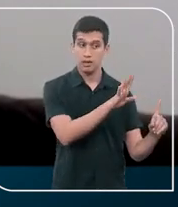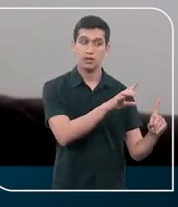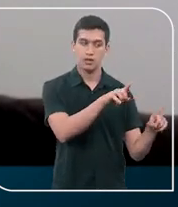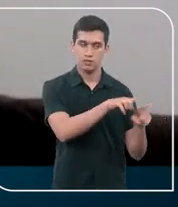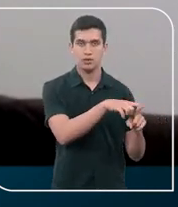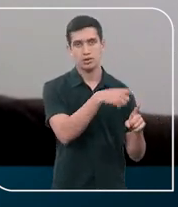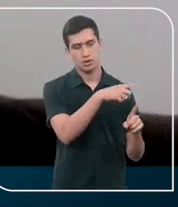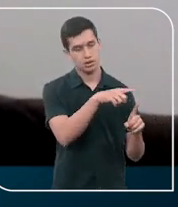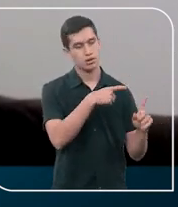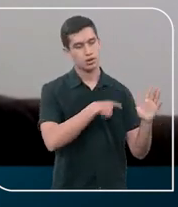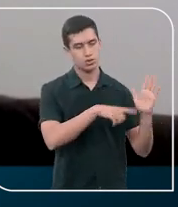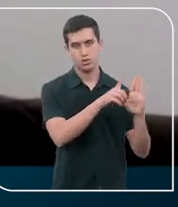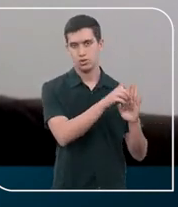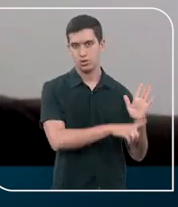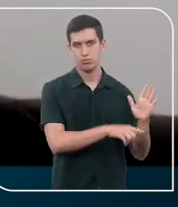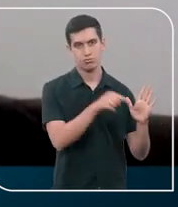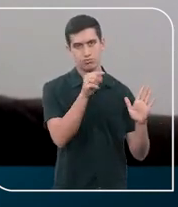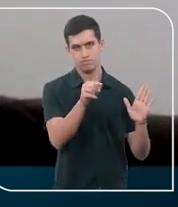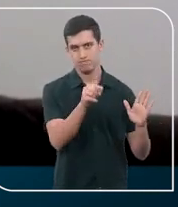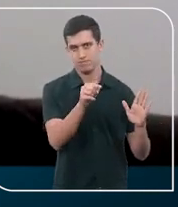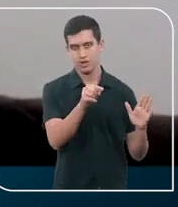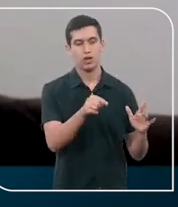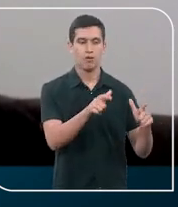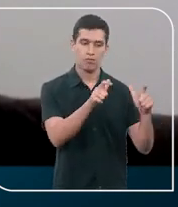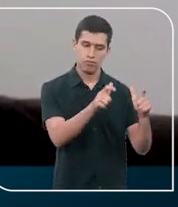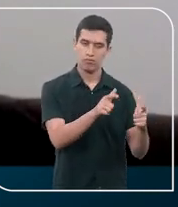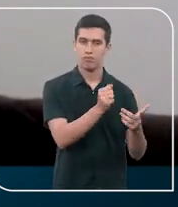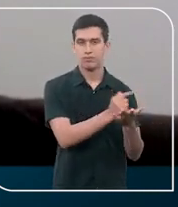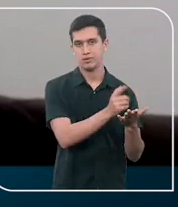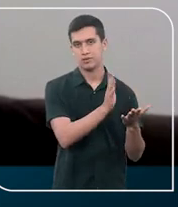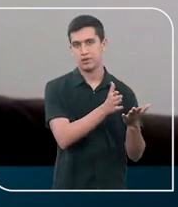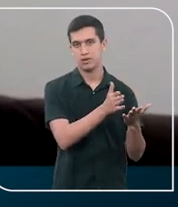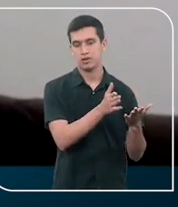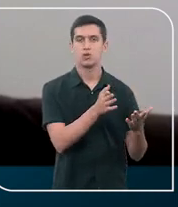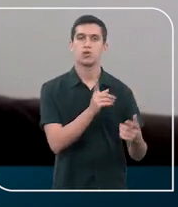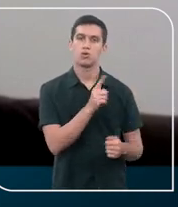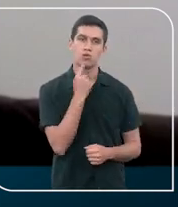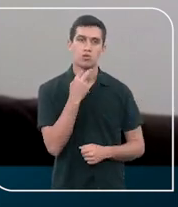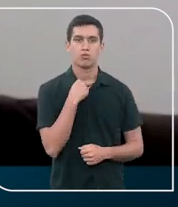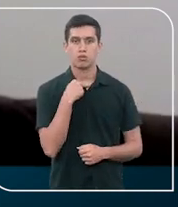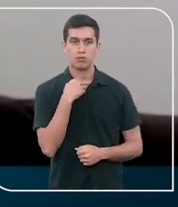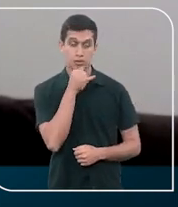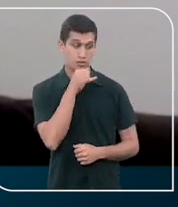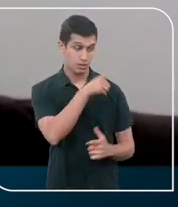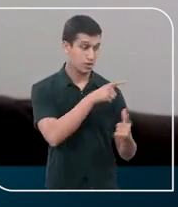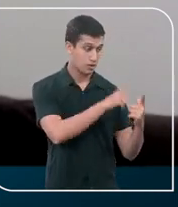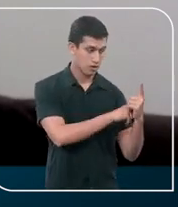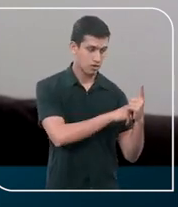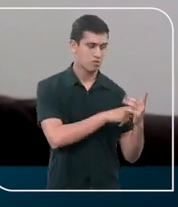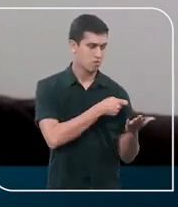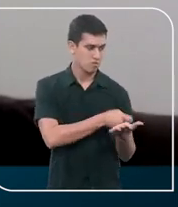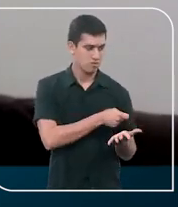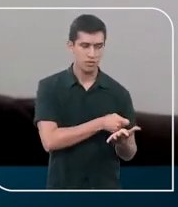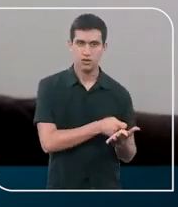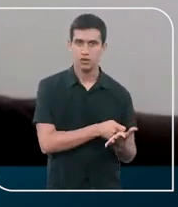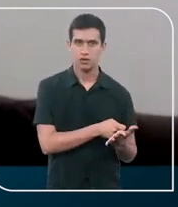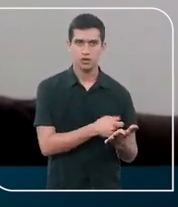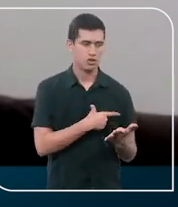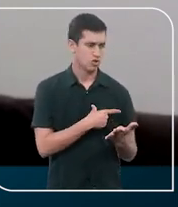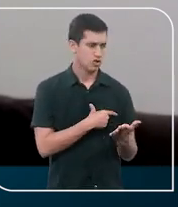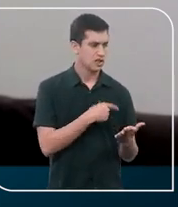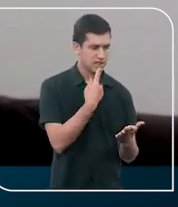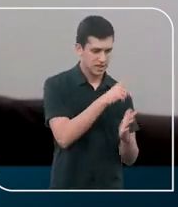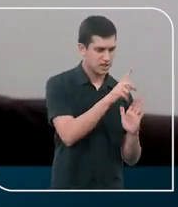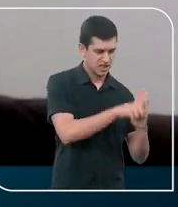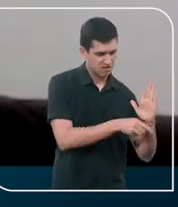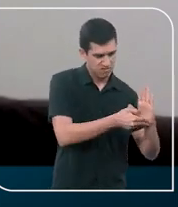propriedade. Então, nós não podemos, por conta de um dever de pagar e que ele precisa ser cobrado, extrapolar esse direito e agir